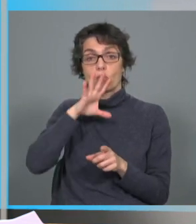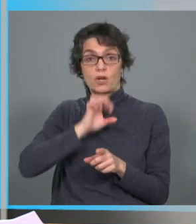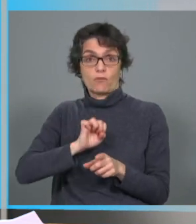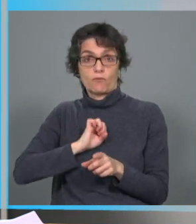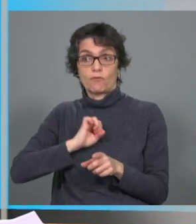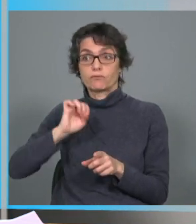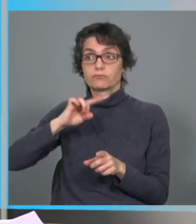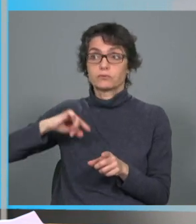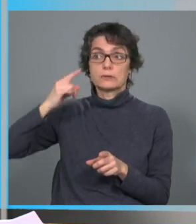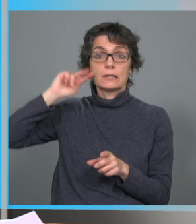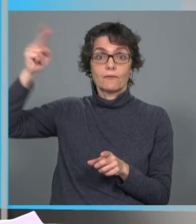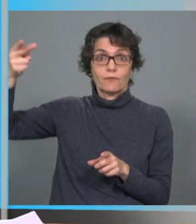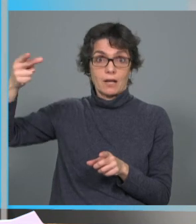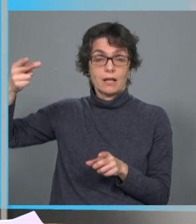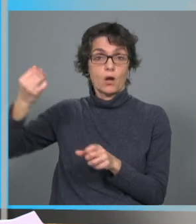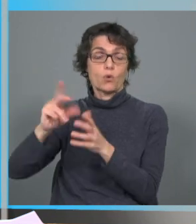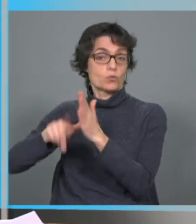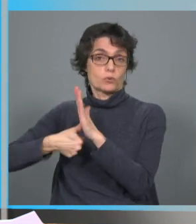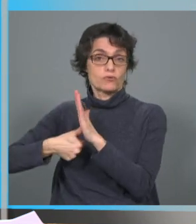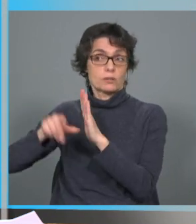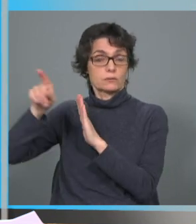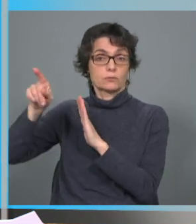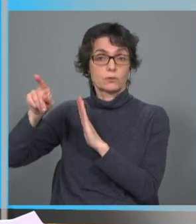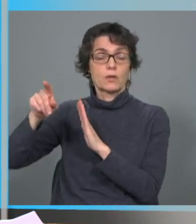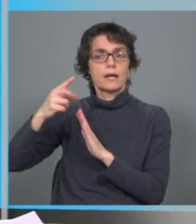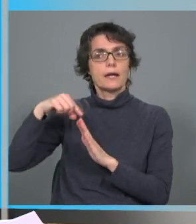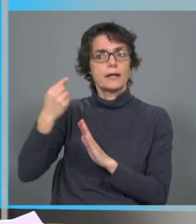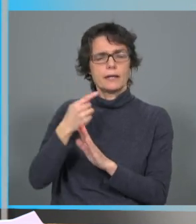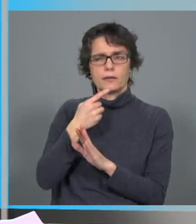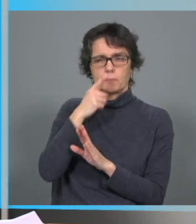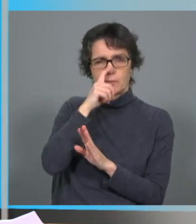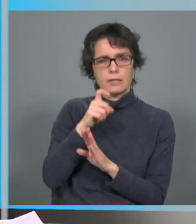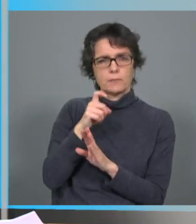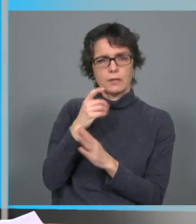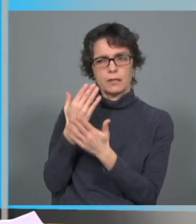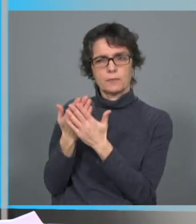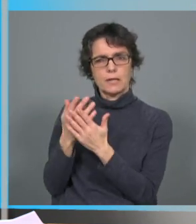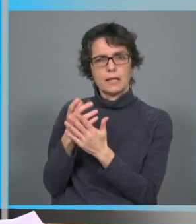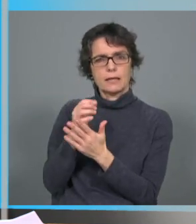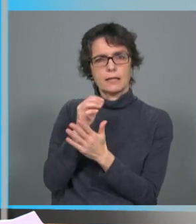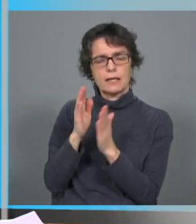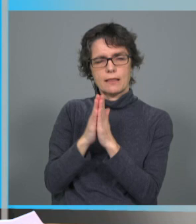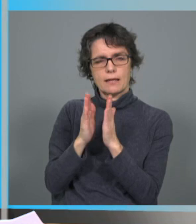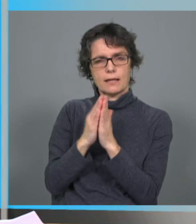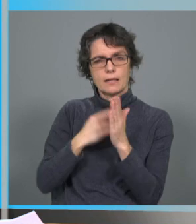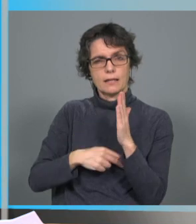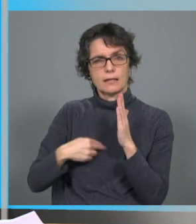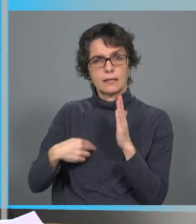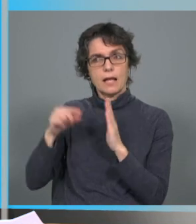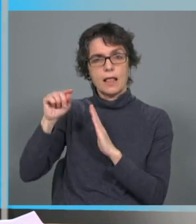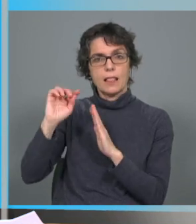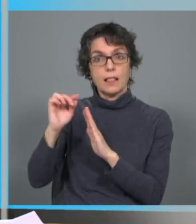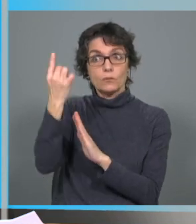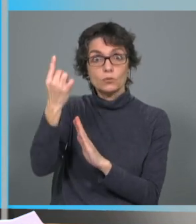das coisas que é impressionante, é que é em frente às igrejas cristãs, é o único sítio onde se encontram